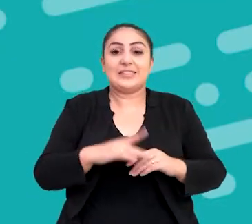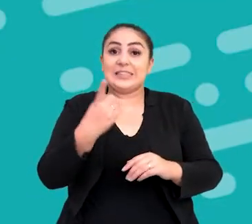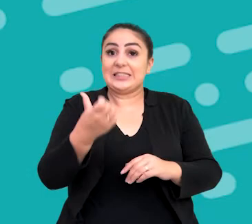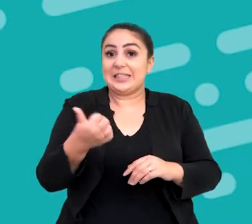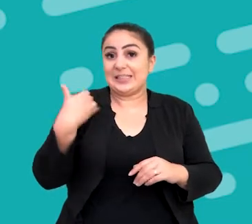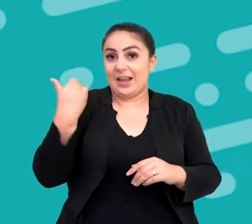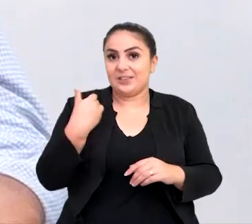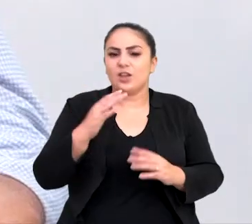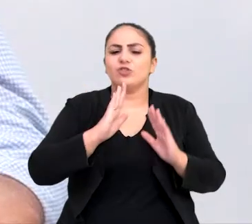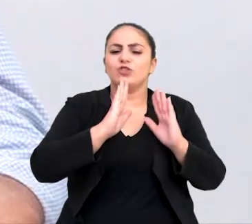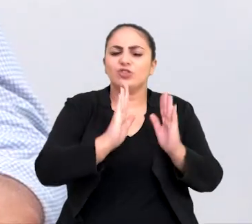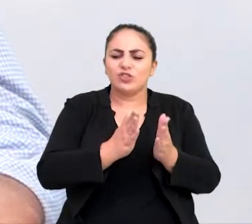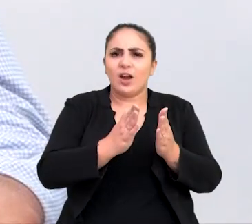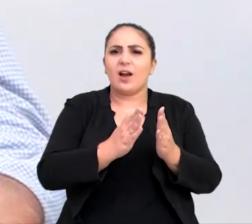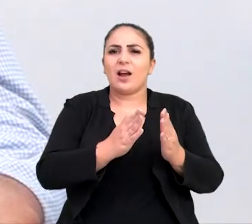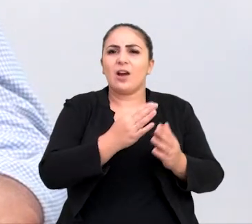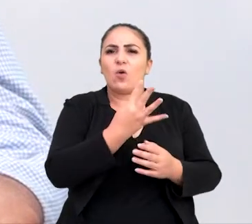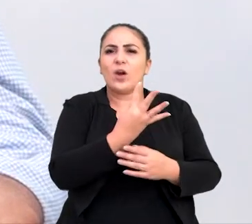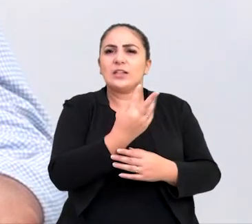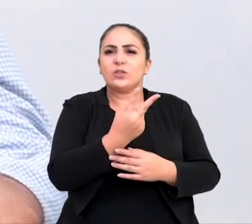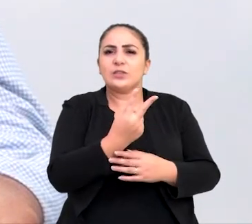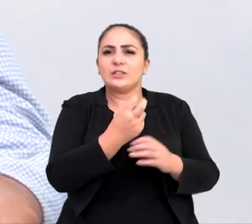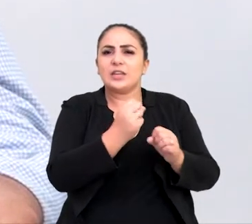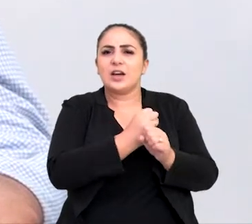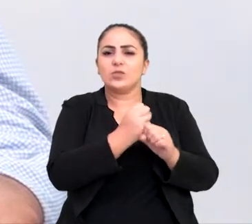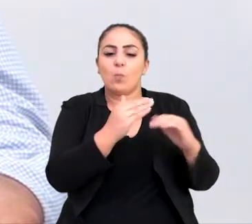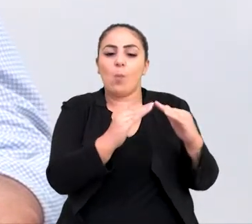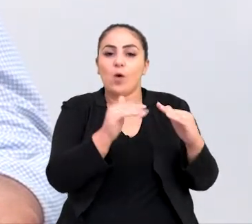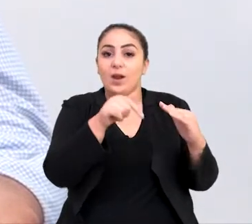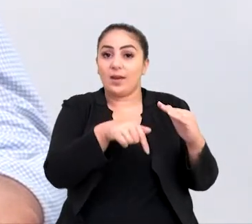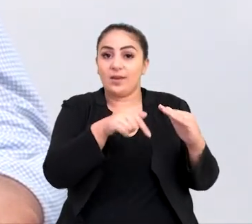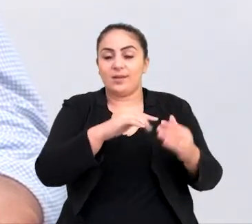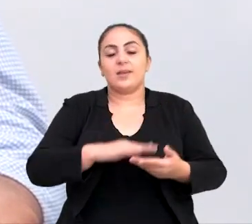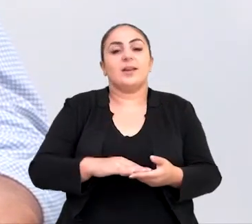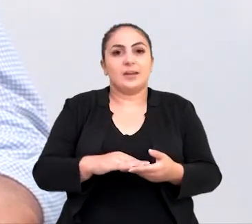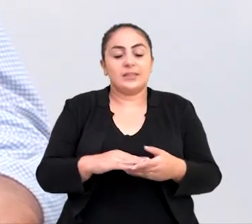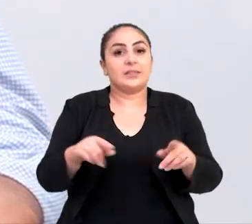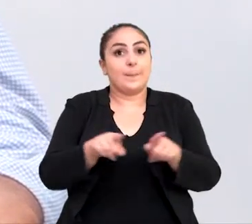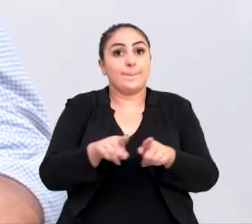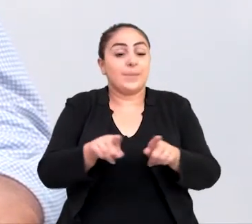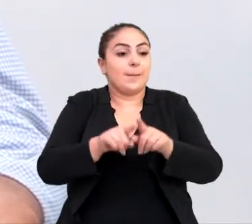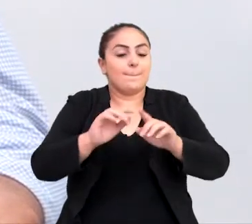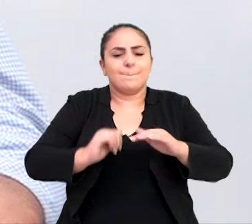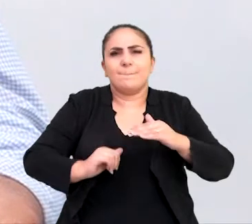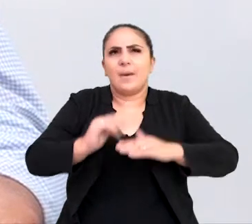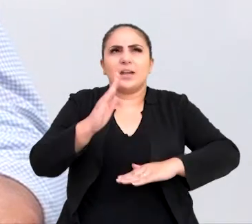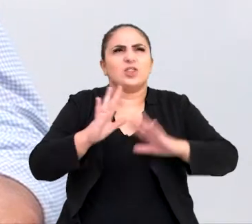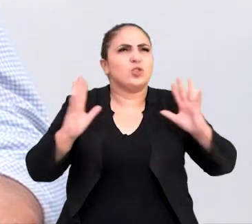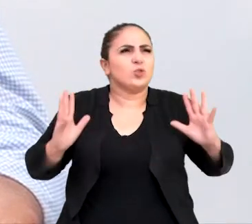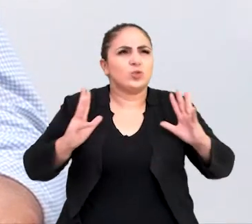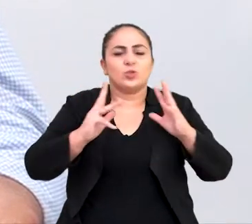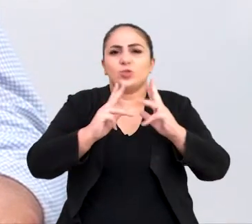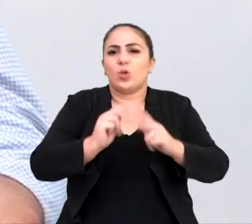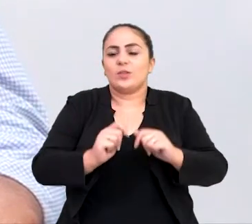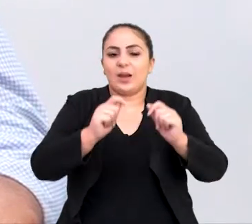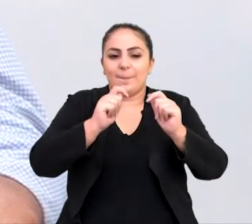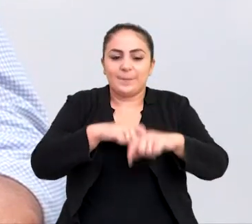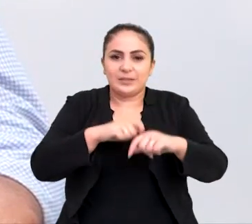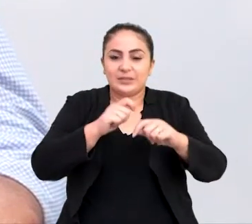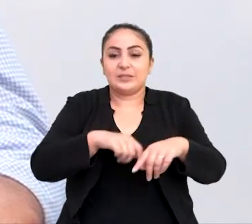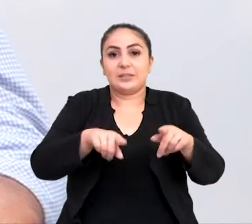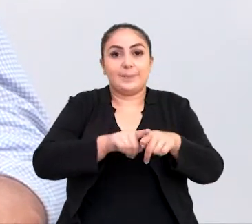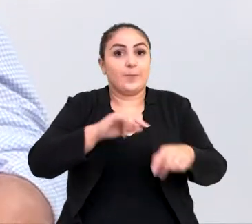faz 42 anos que eu moro em Passo Fundo e Passo Fundo foi o que me deu assim, todas as condições,